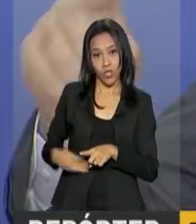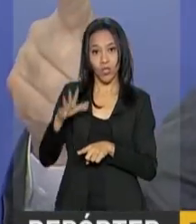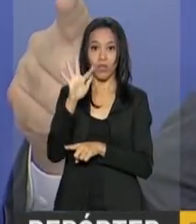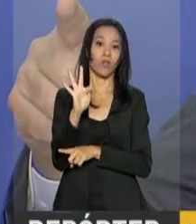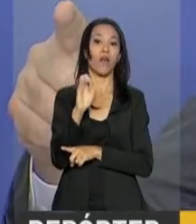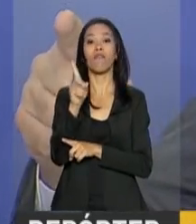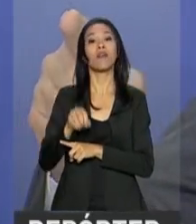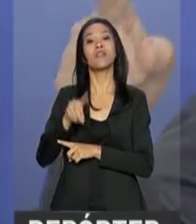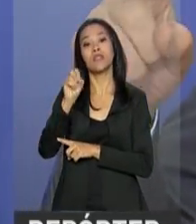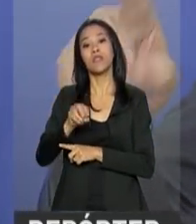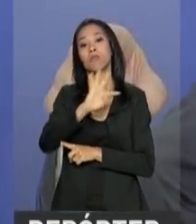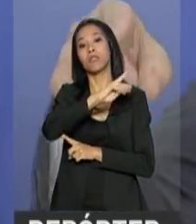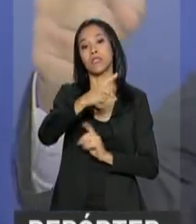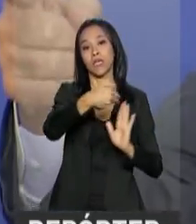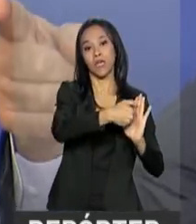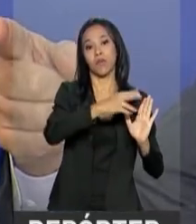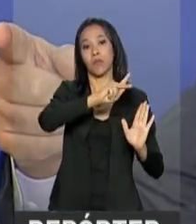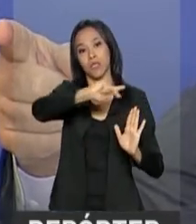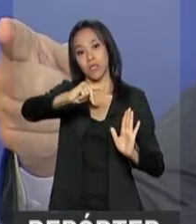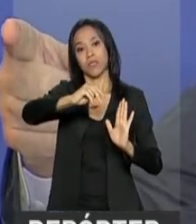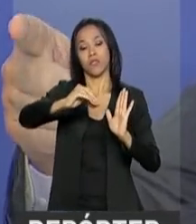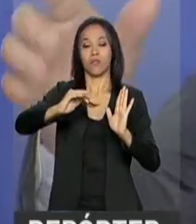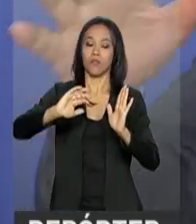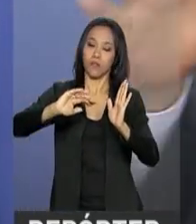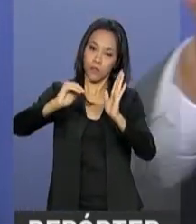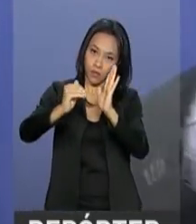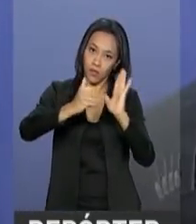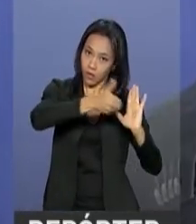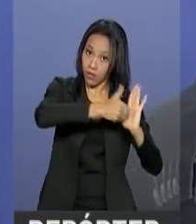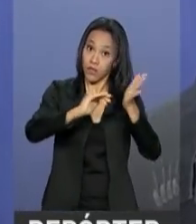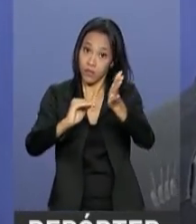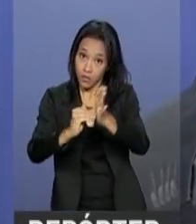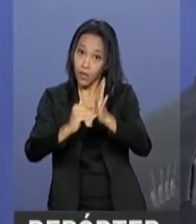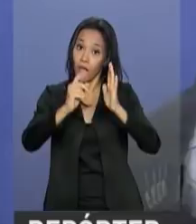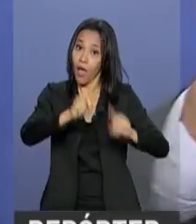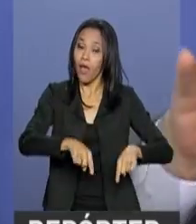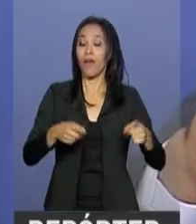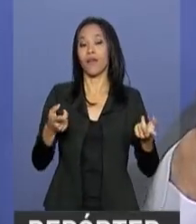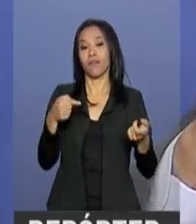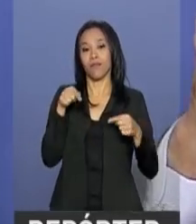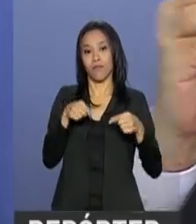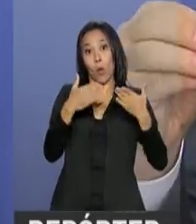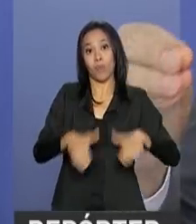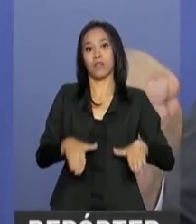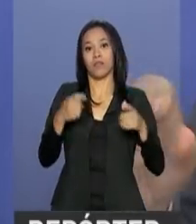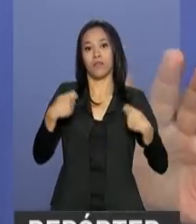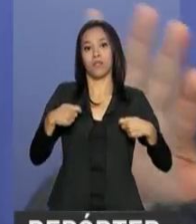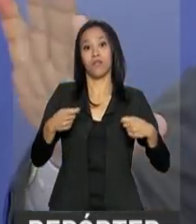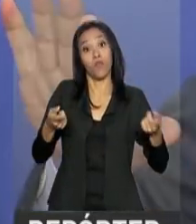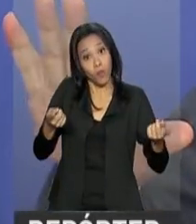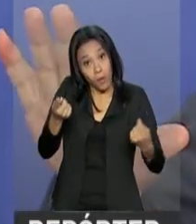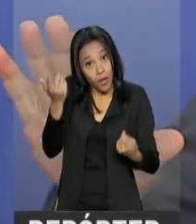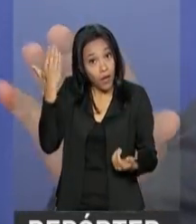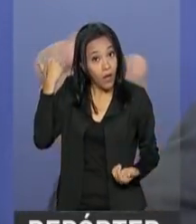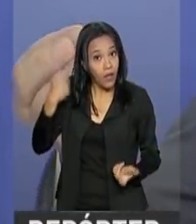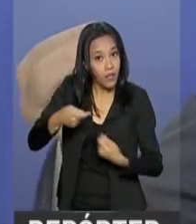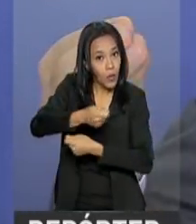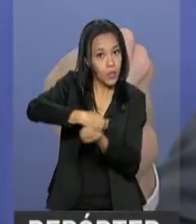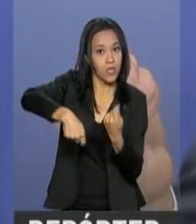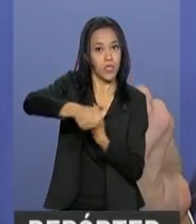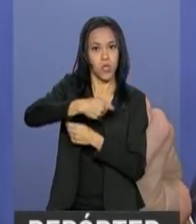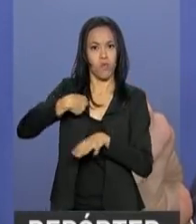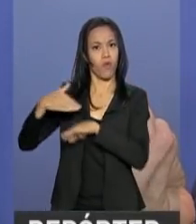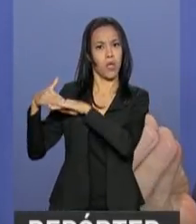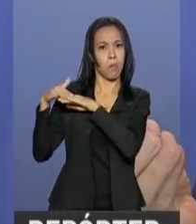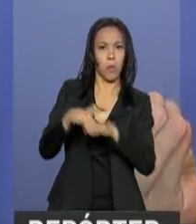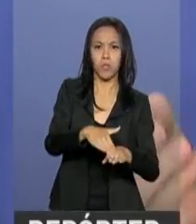da Câmara e o presidente do Senado era a remuneração. Então, essa foi uma negociação que foi feita, foi uma negociação. Não foi uma imposição,